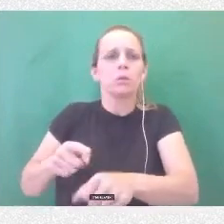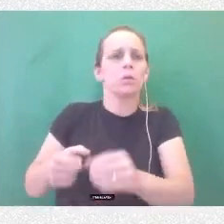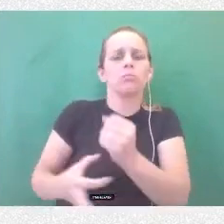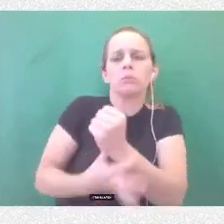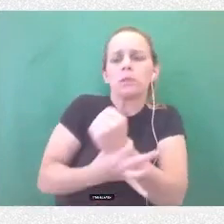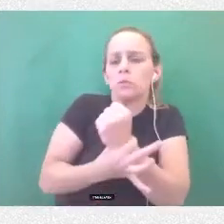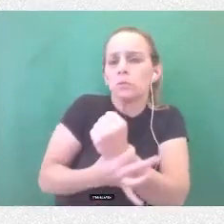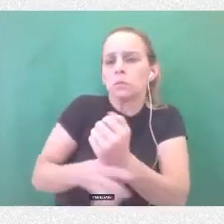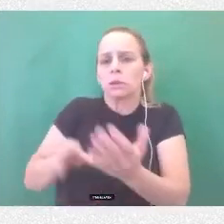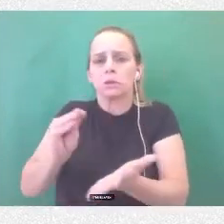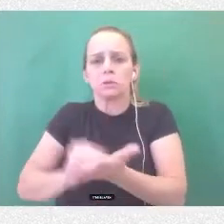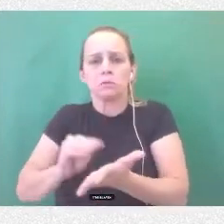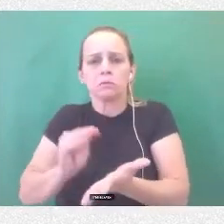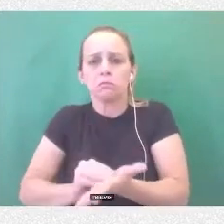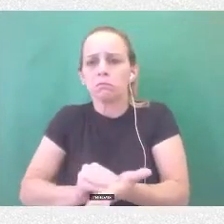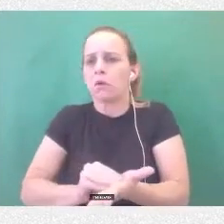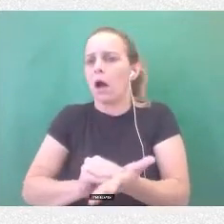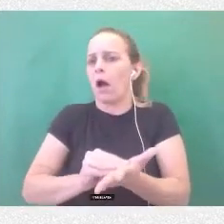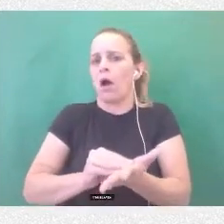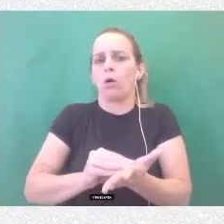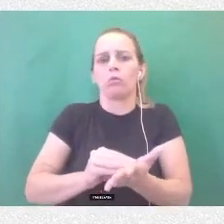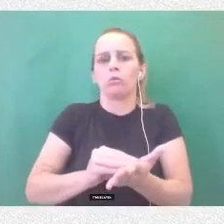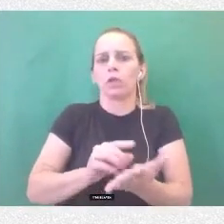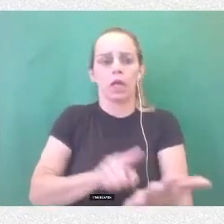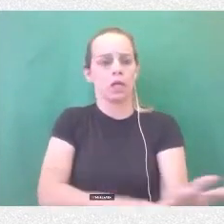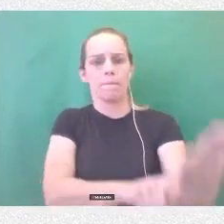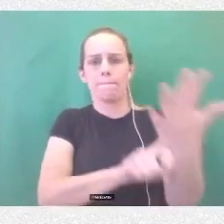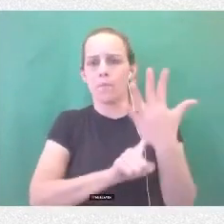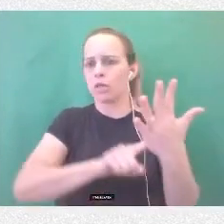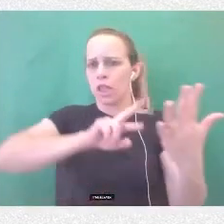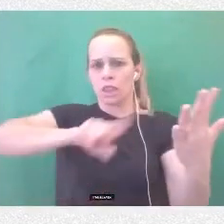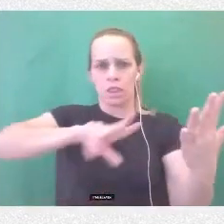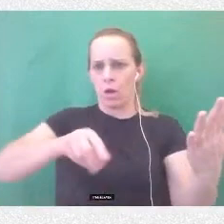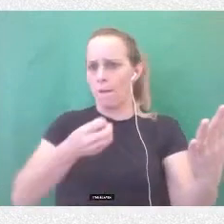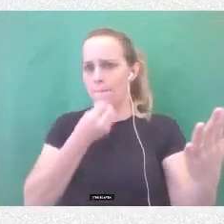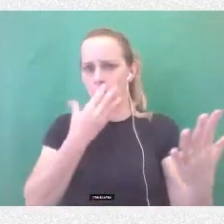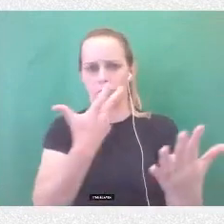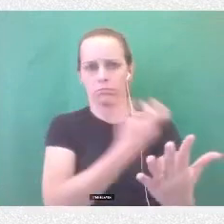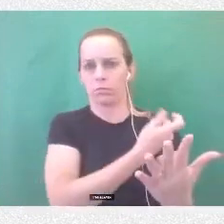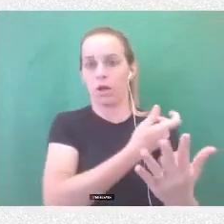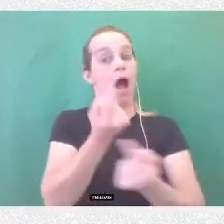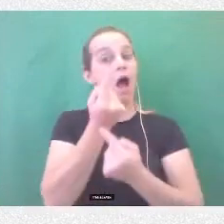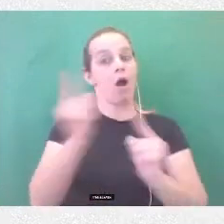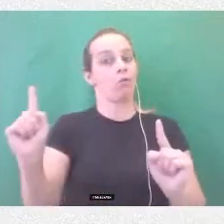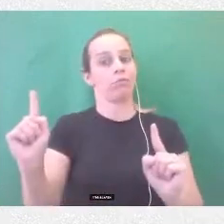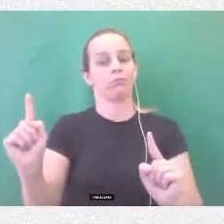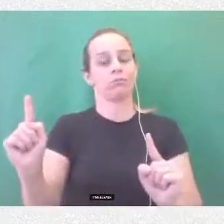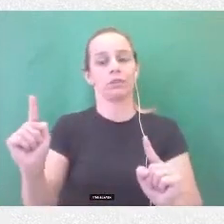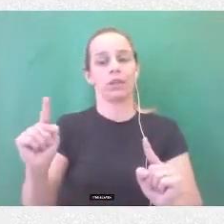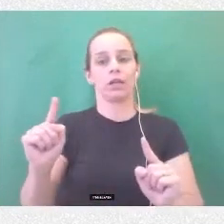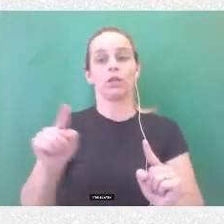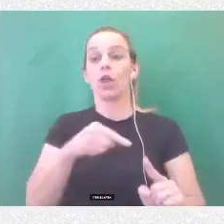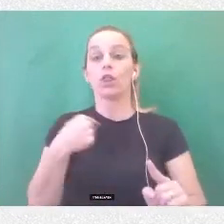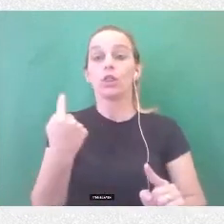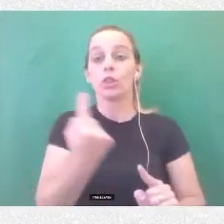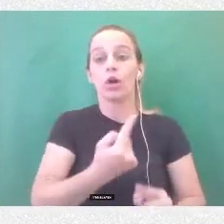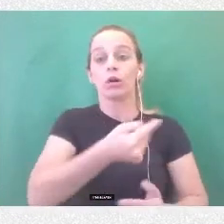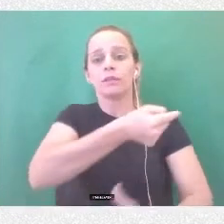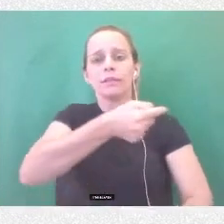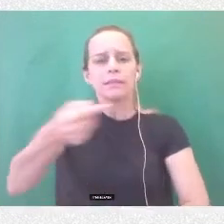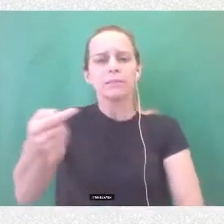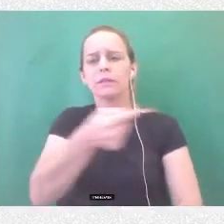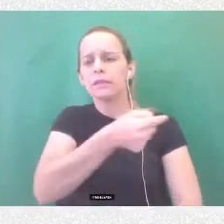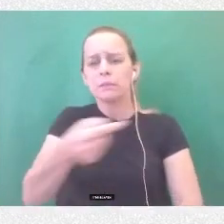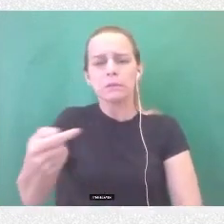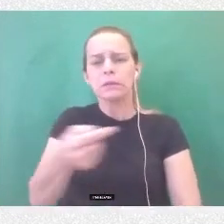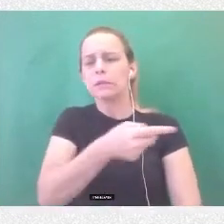que apontassem para um não benefício da vacinação. Muito pelo contrário, a gente caminha semanalmente com milhões de